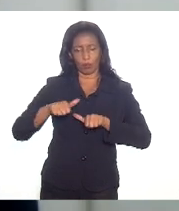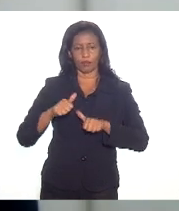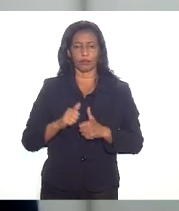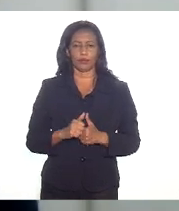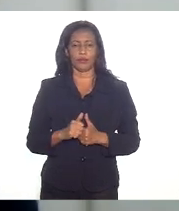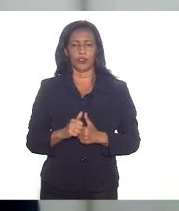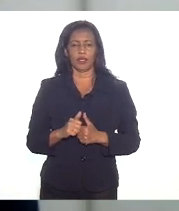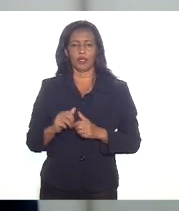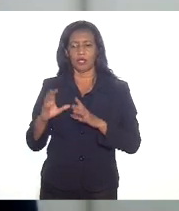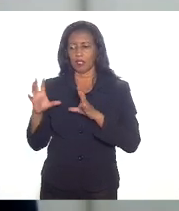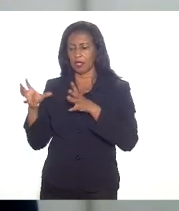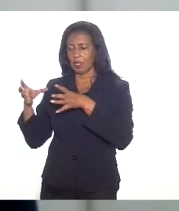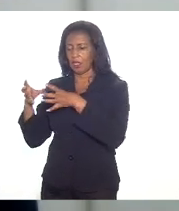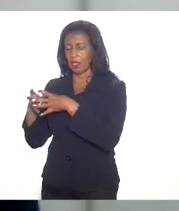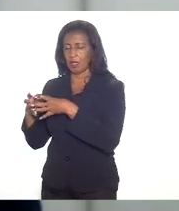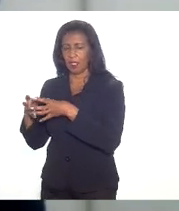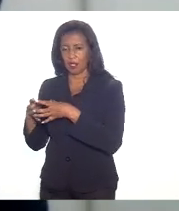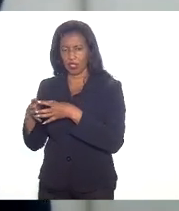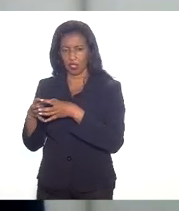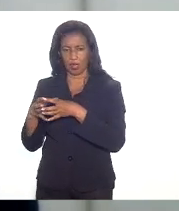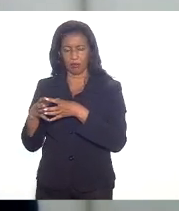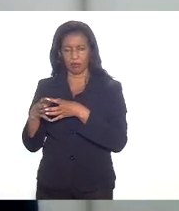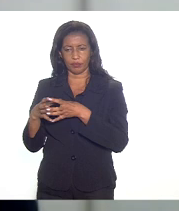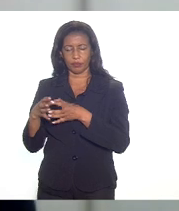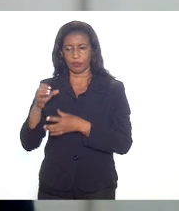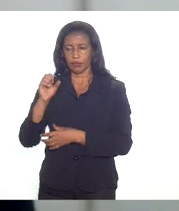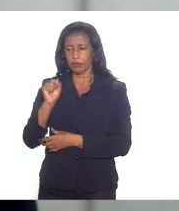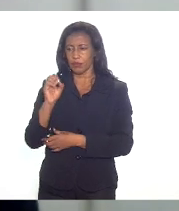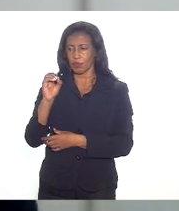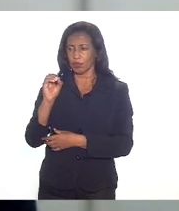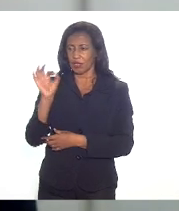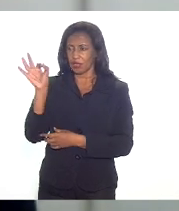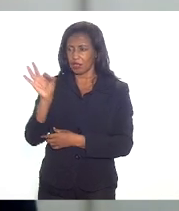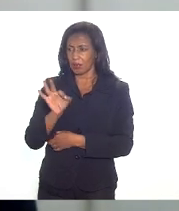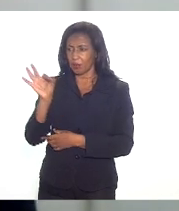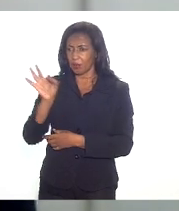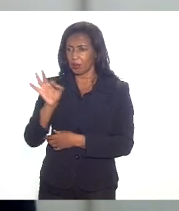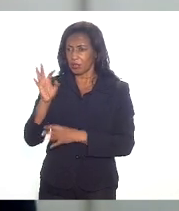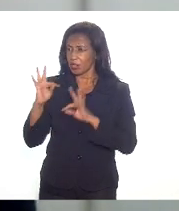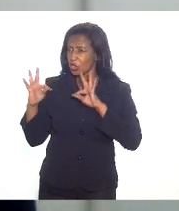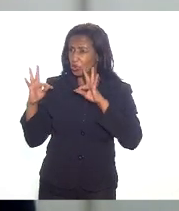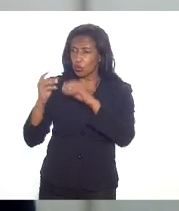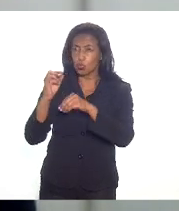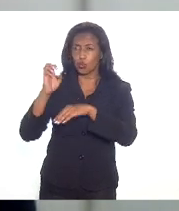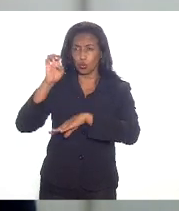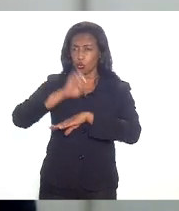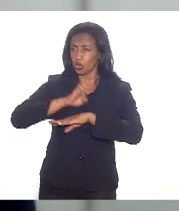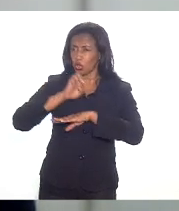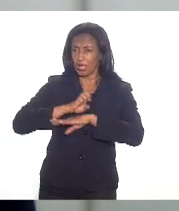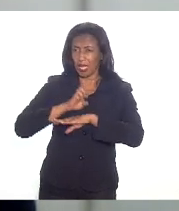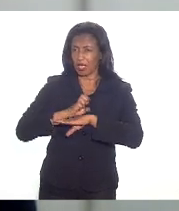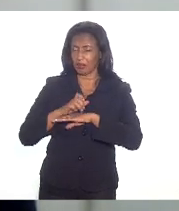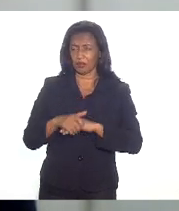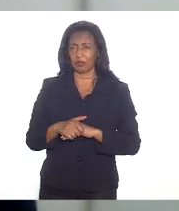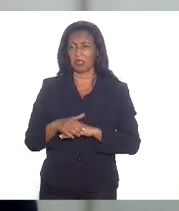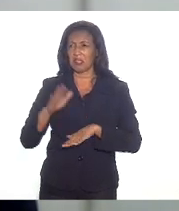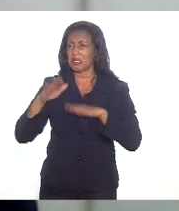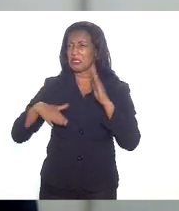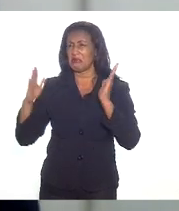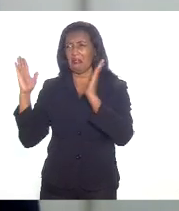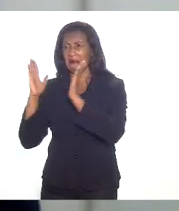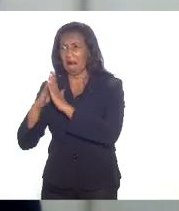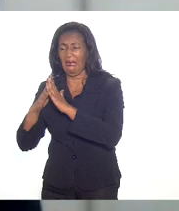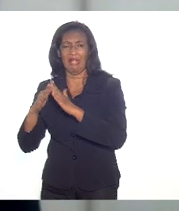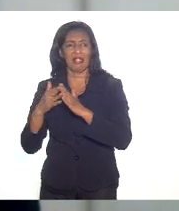região metropolitana representava 80% de tudo do Estado, quer seja da moradia, do emprego,